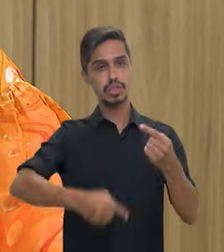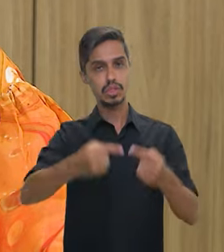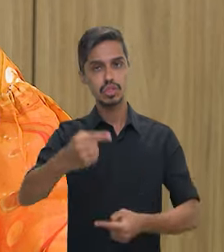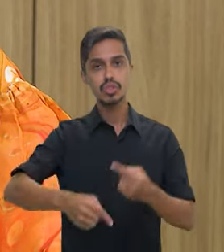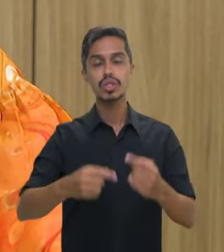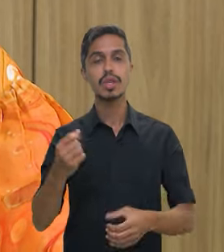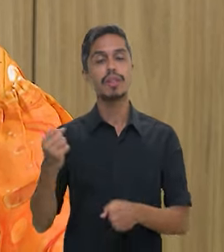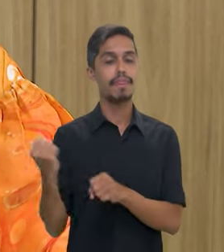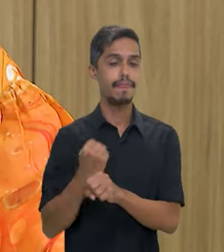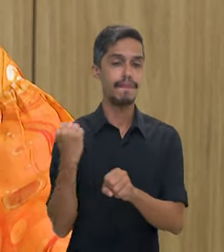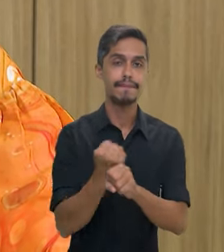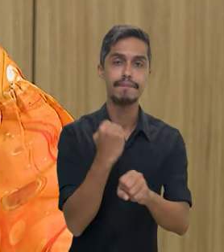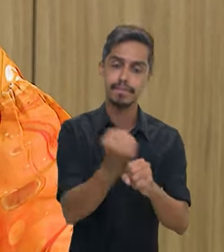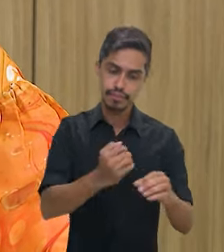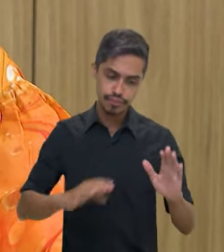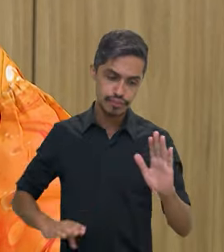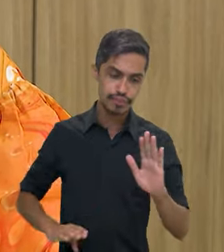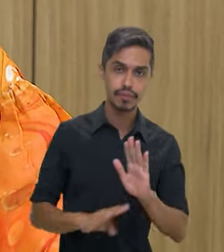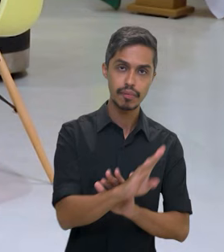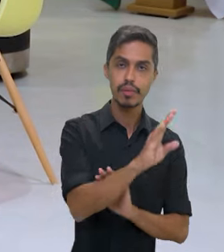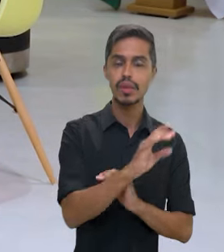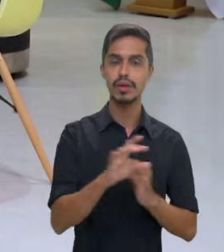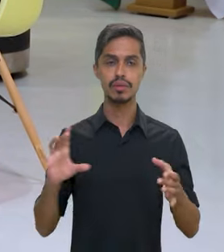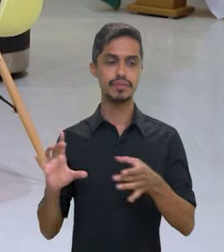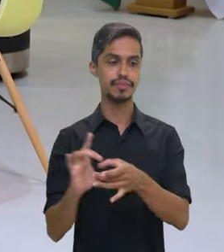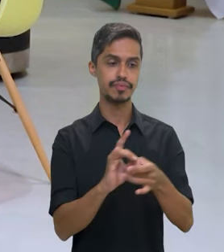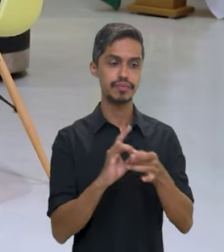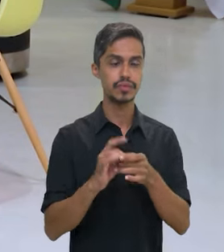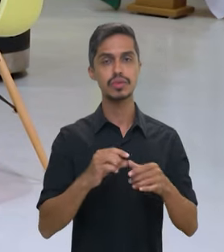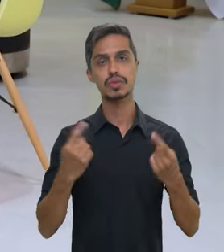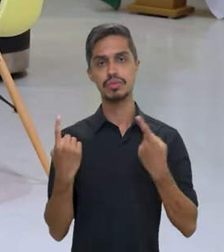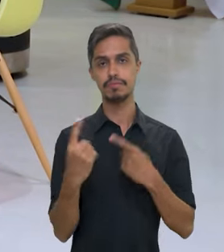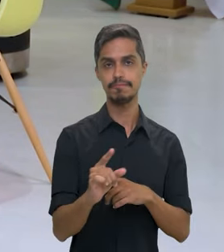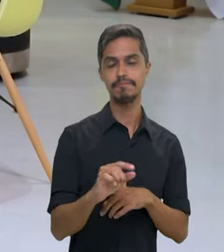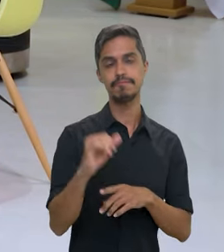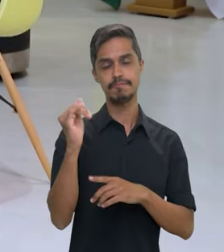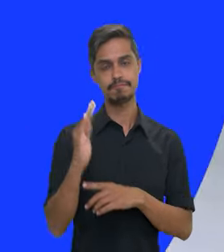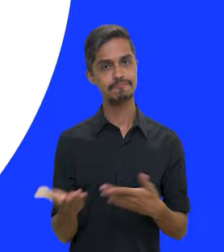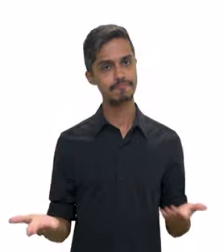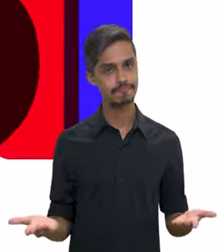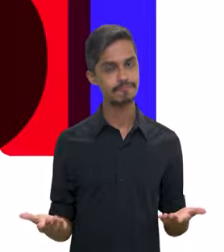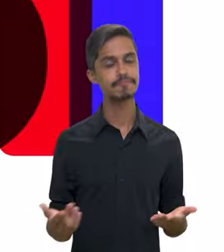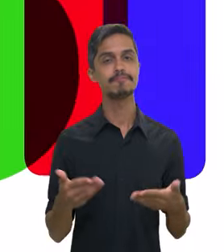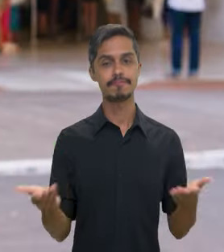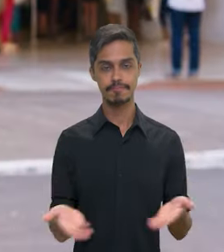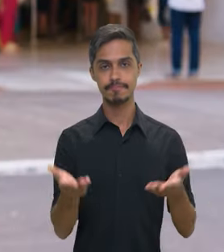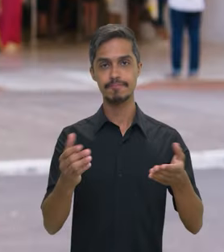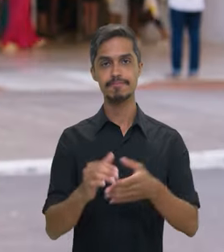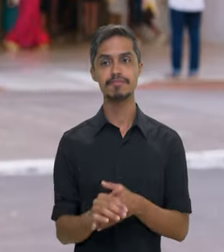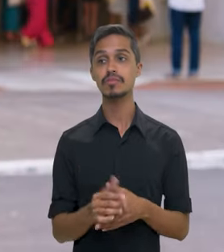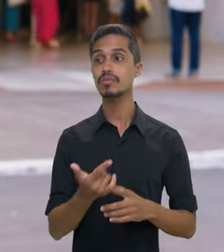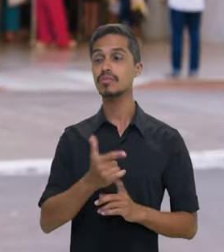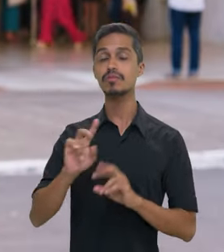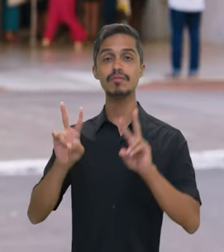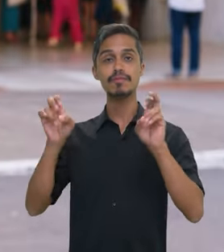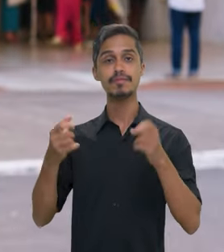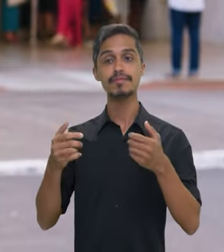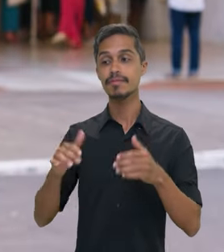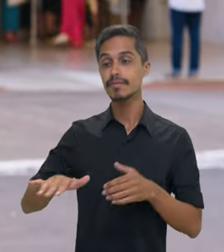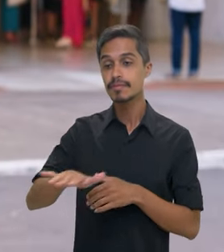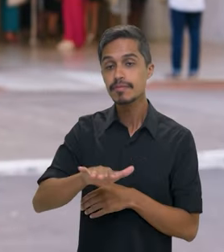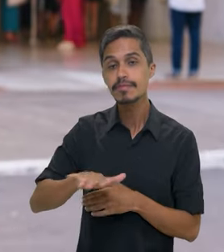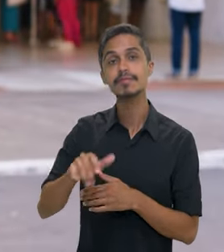político de construção de consenso em torno daquilo que mais afeta os brasileiros. Outro destaque foi a